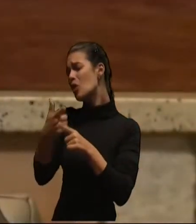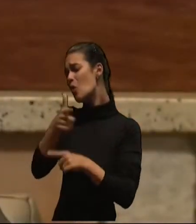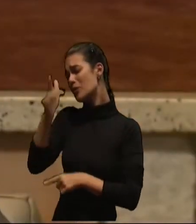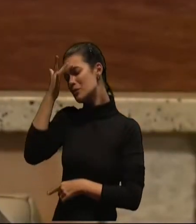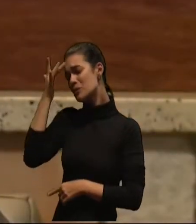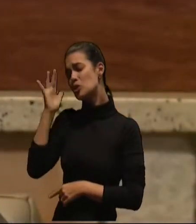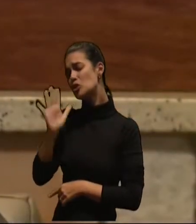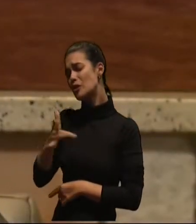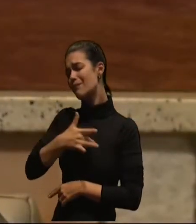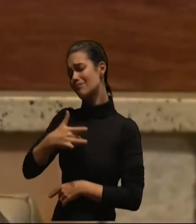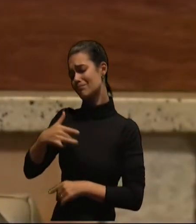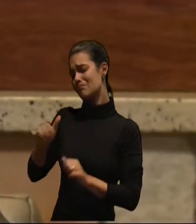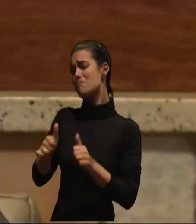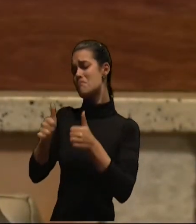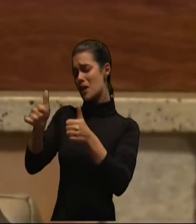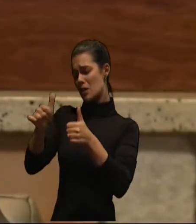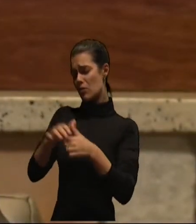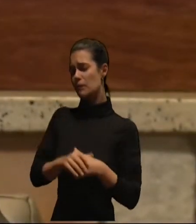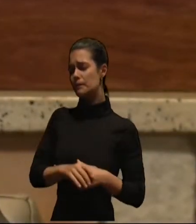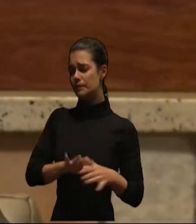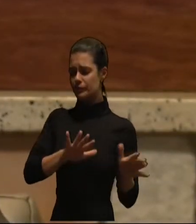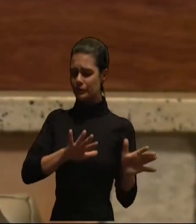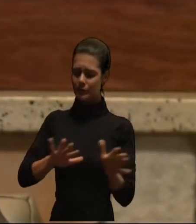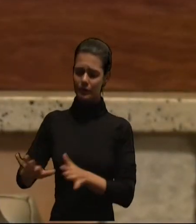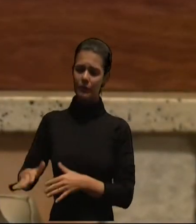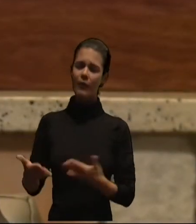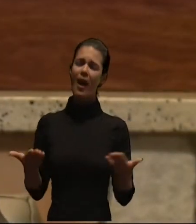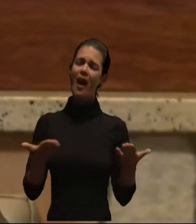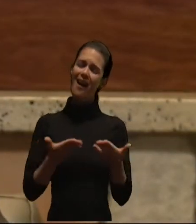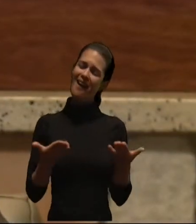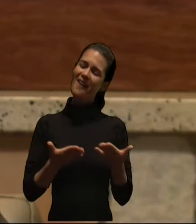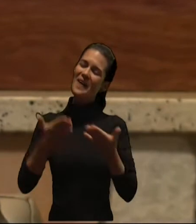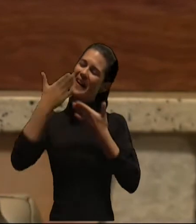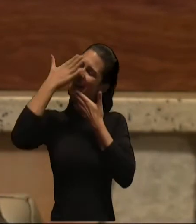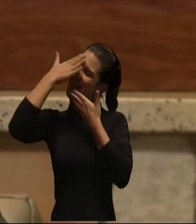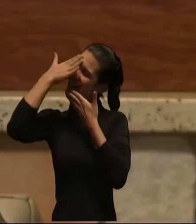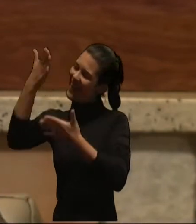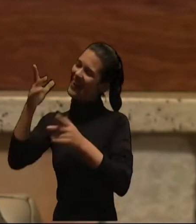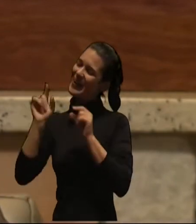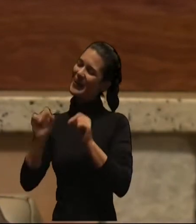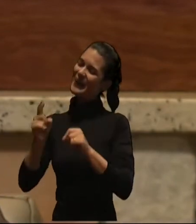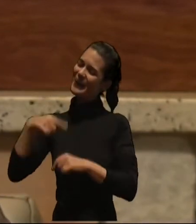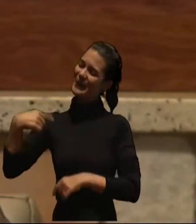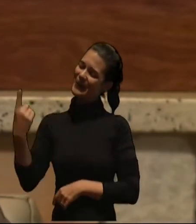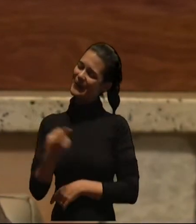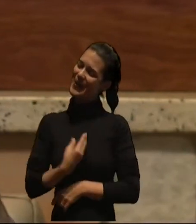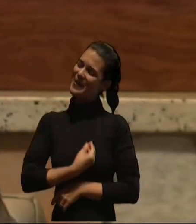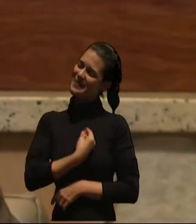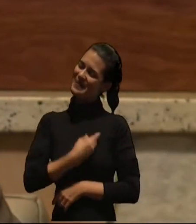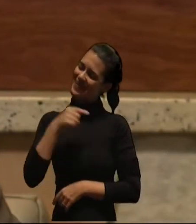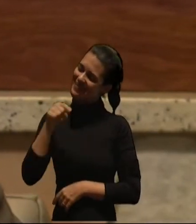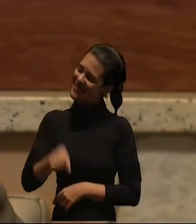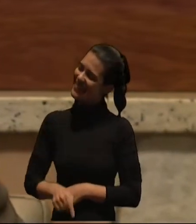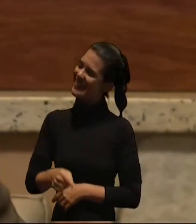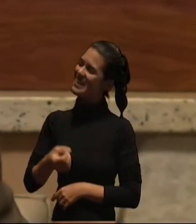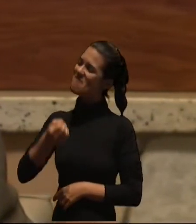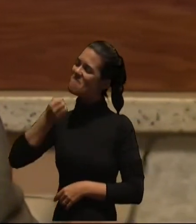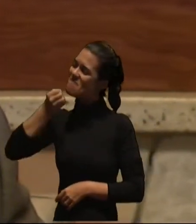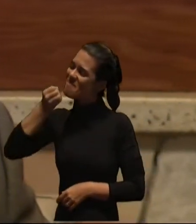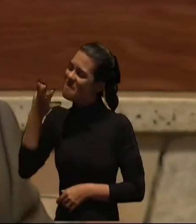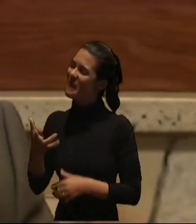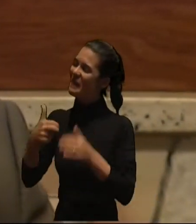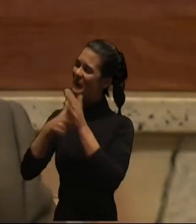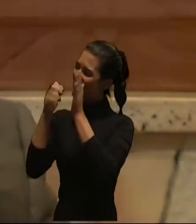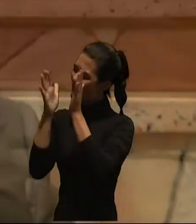agora também agradecer-te. Que bom, Pai, podermos estar aqui. Que bom podermos falar contigo. E que bom termos